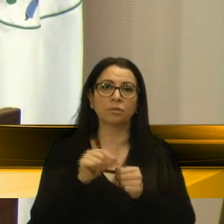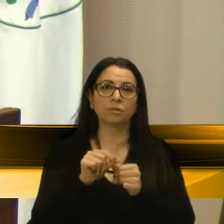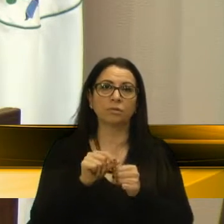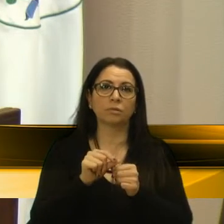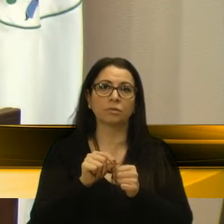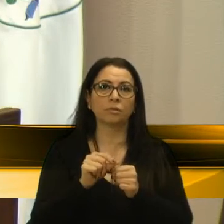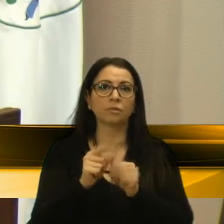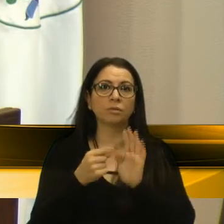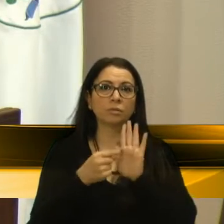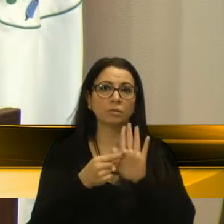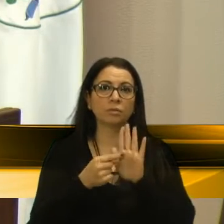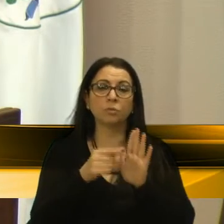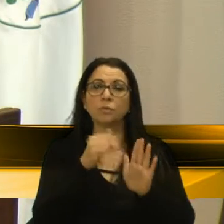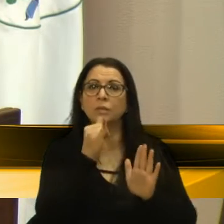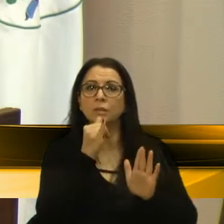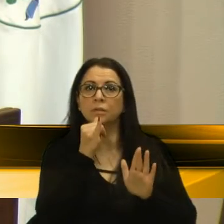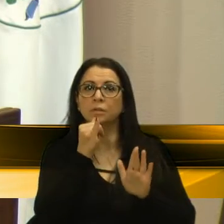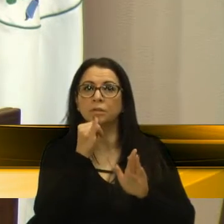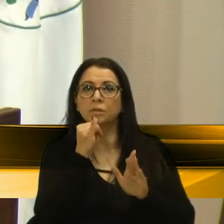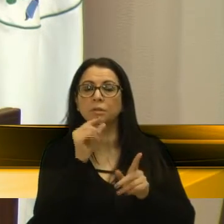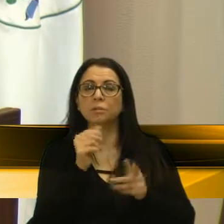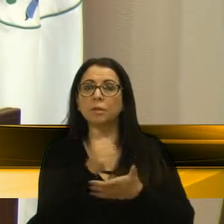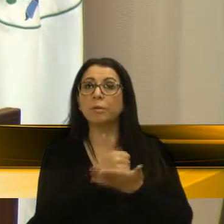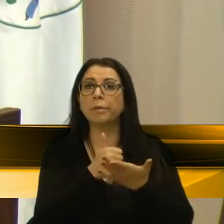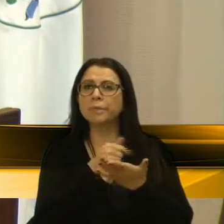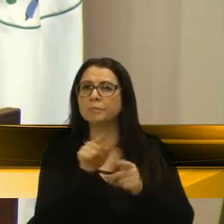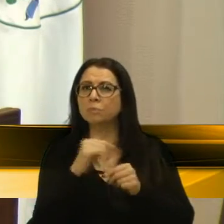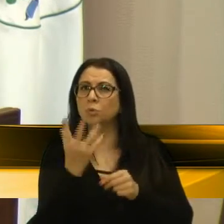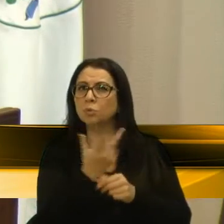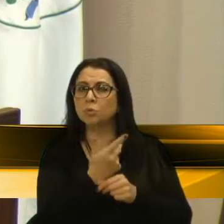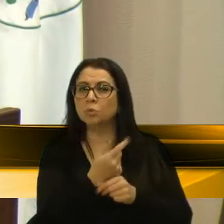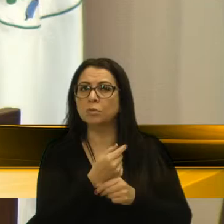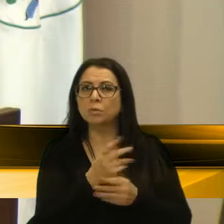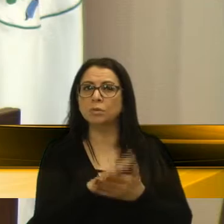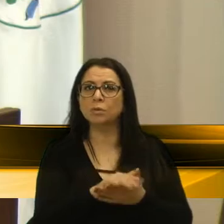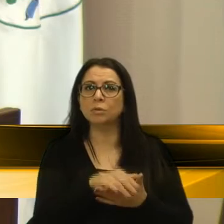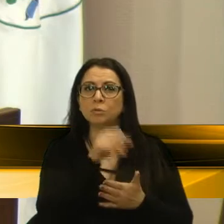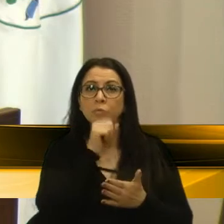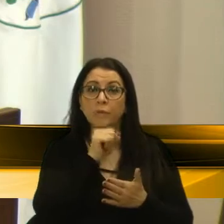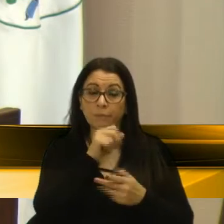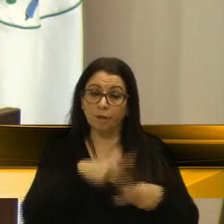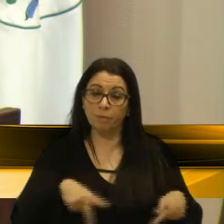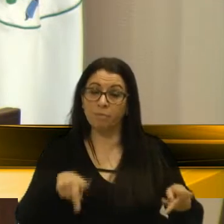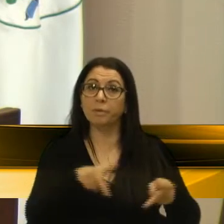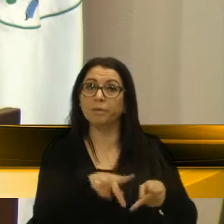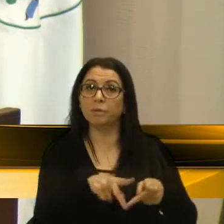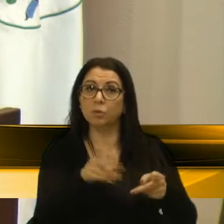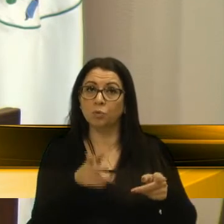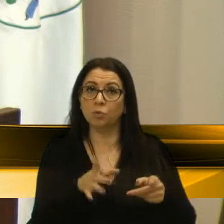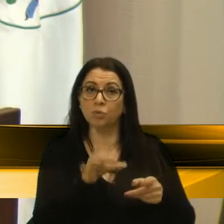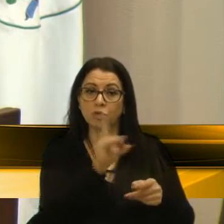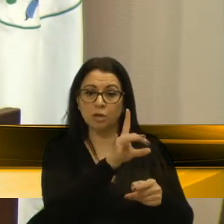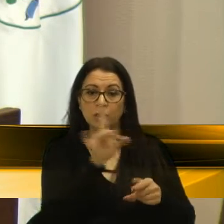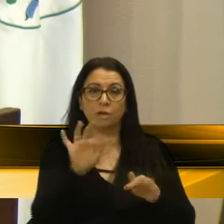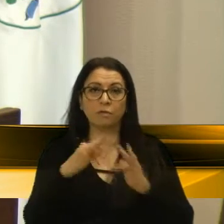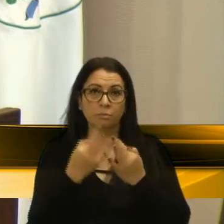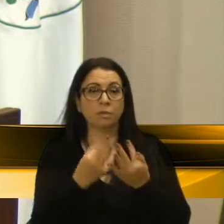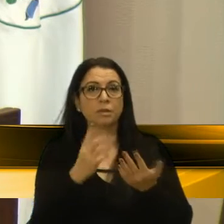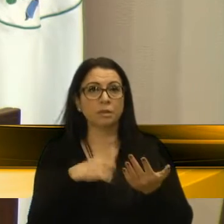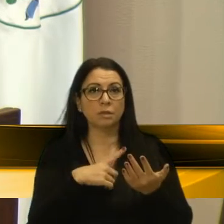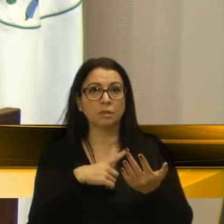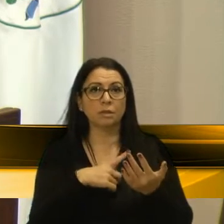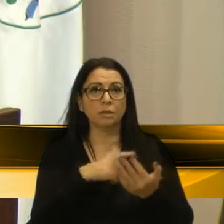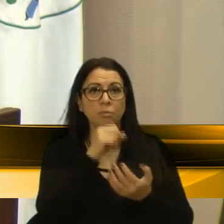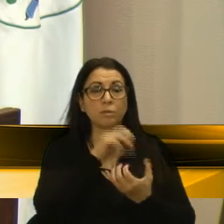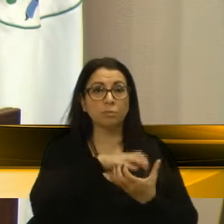Ele trouxe aquele exemplo também baseado na questão toda do envelhecimento da população e que hoje cada família que tem o seu